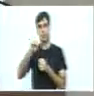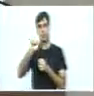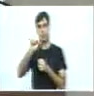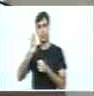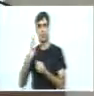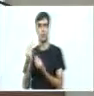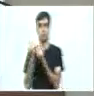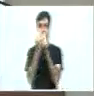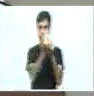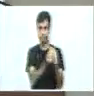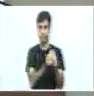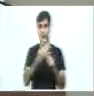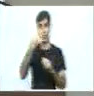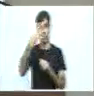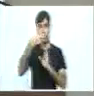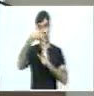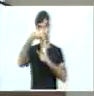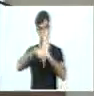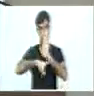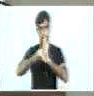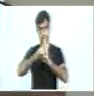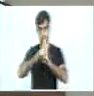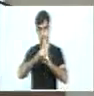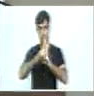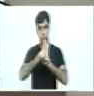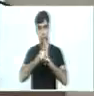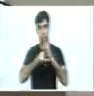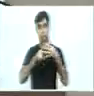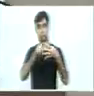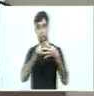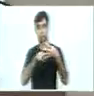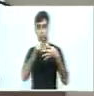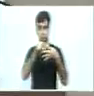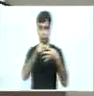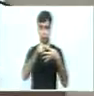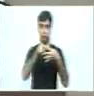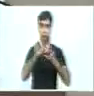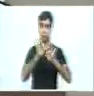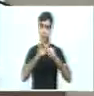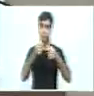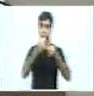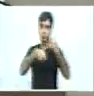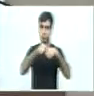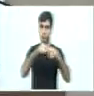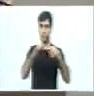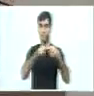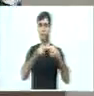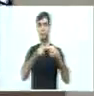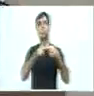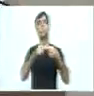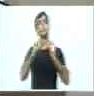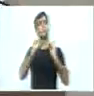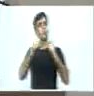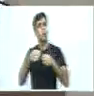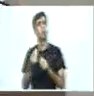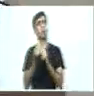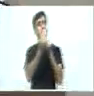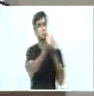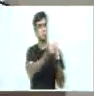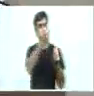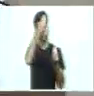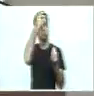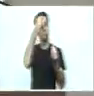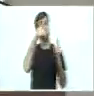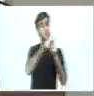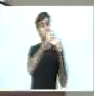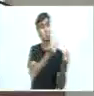ele 4 projetos de lei. Um sobre processo administrativo municipal, que foi encaminhado pelo prefeito a esta